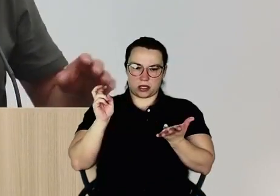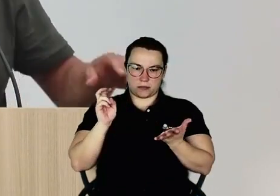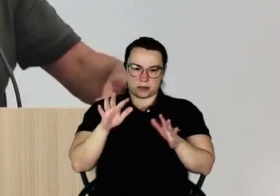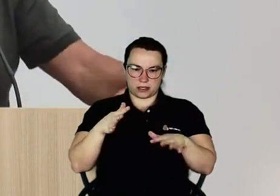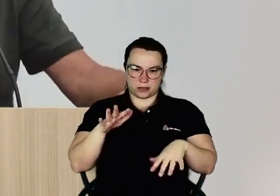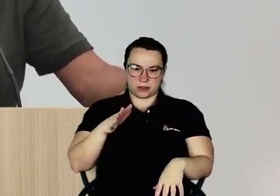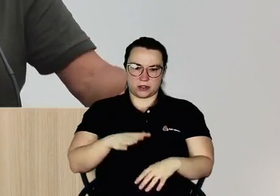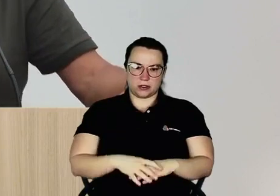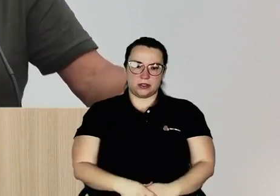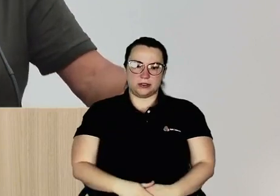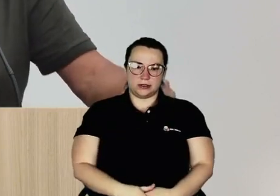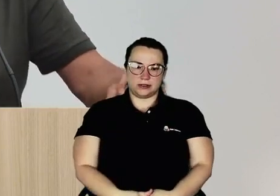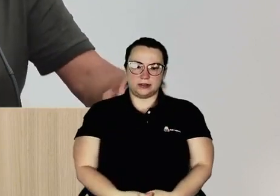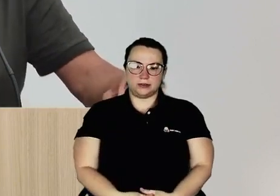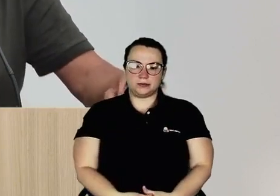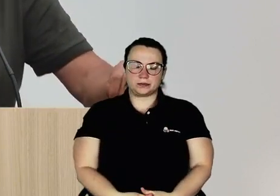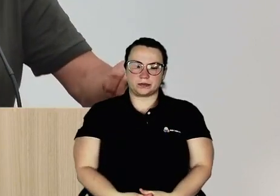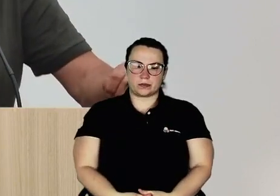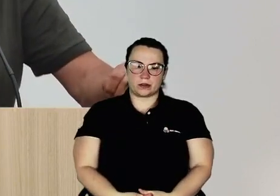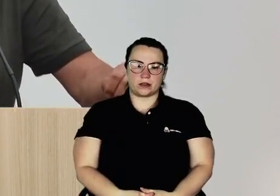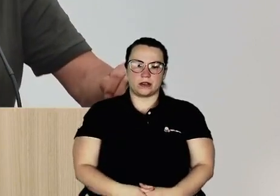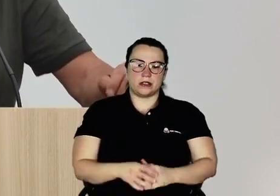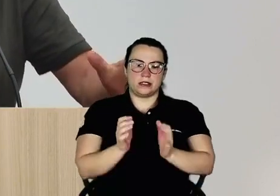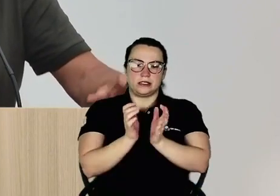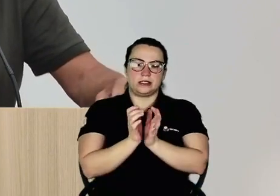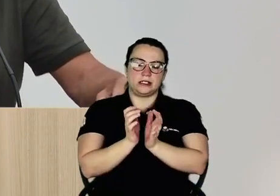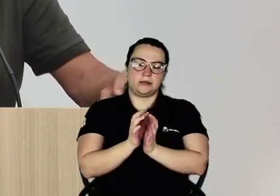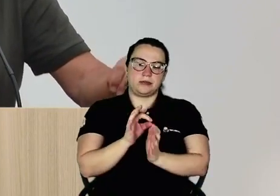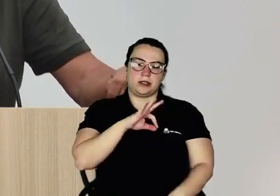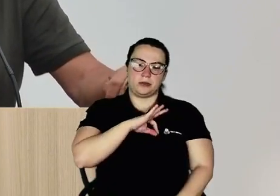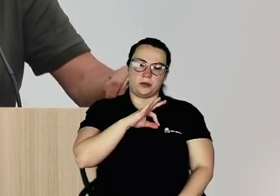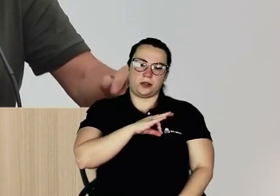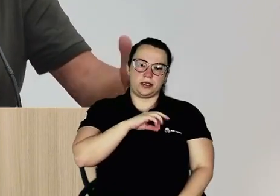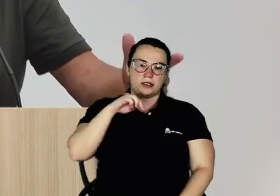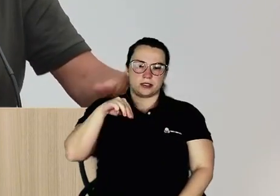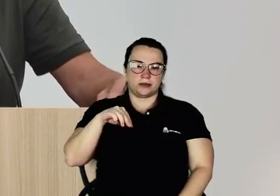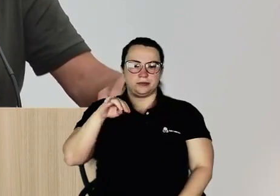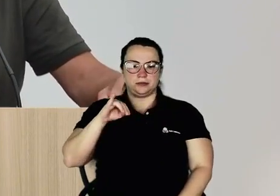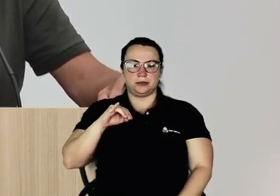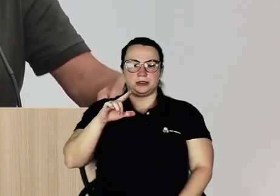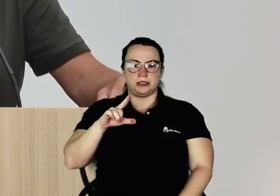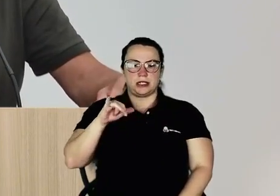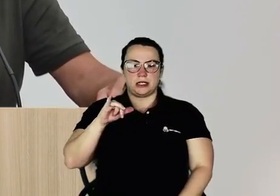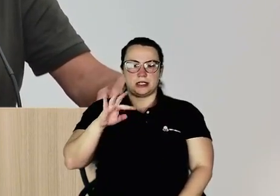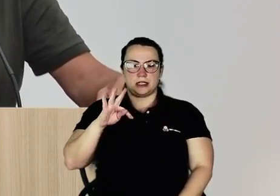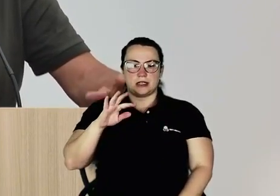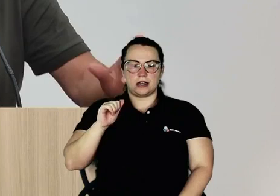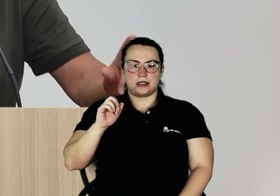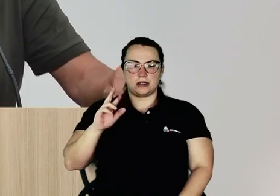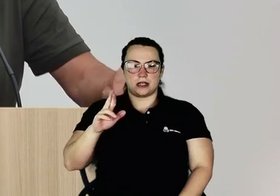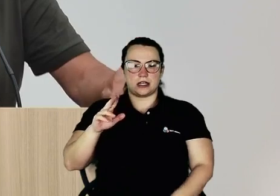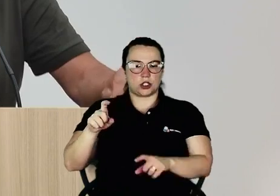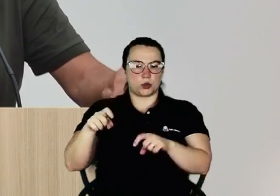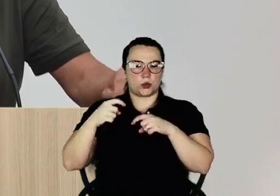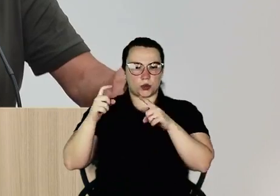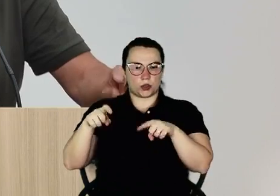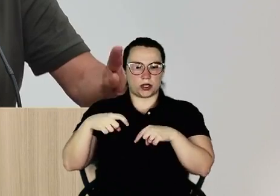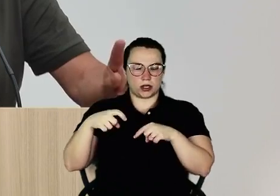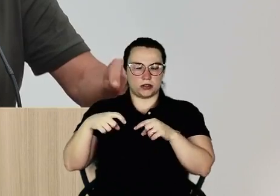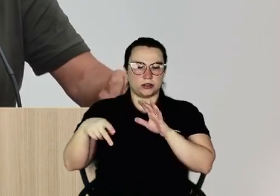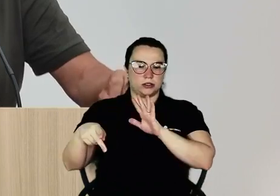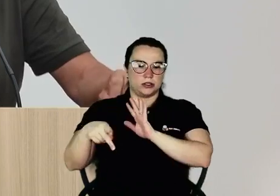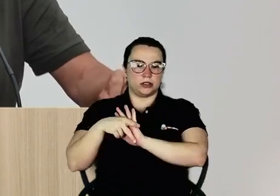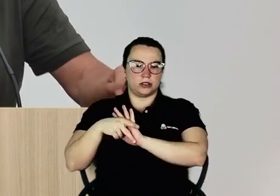de uma equipe da Polícia Militar, na localidade onde eu moro, que é a zona rural, na propriedade